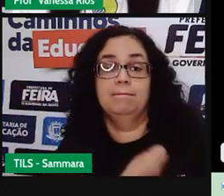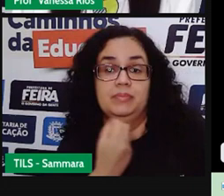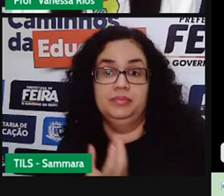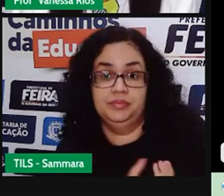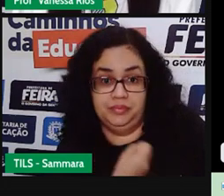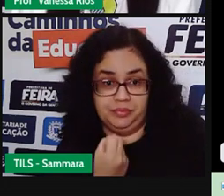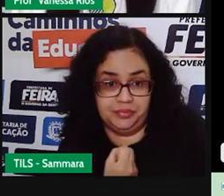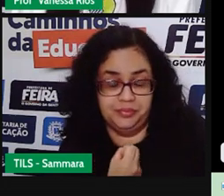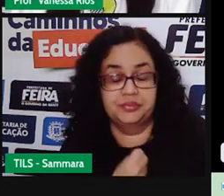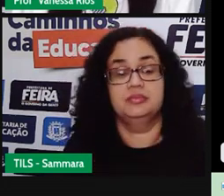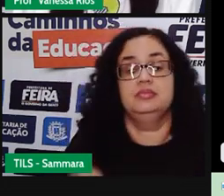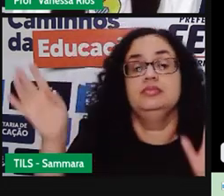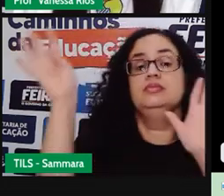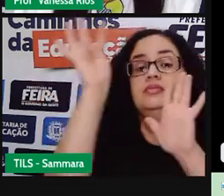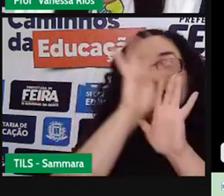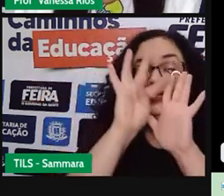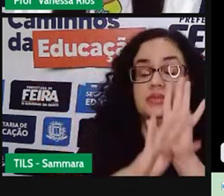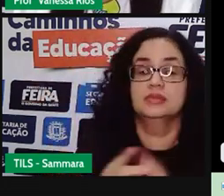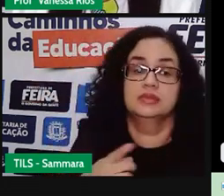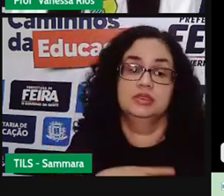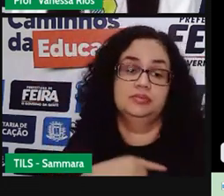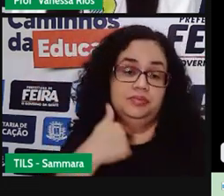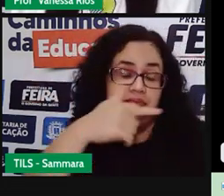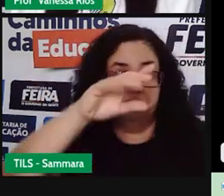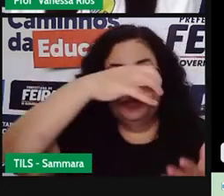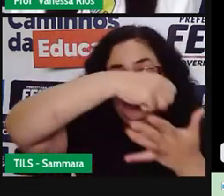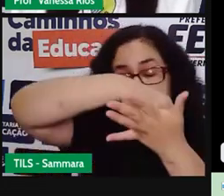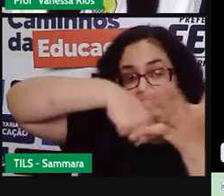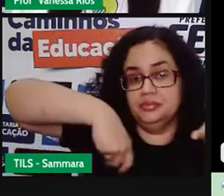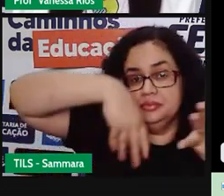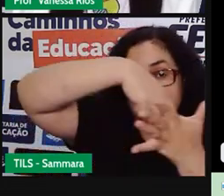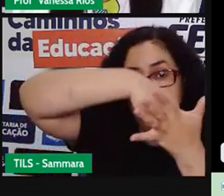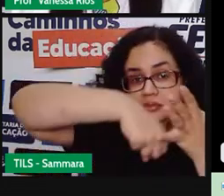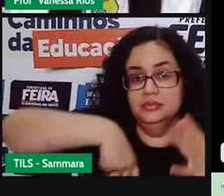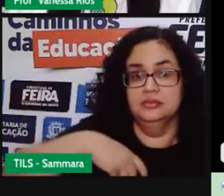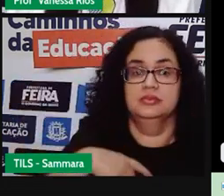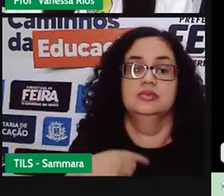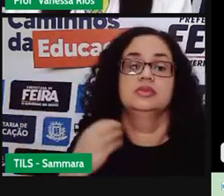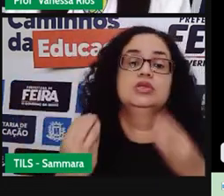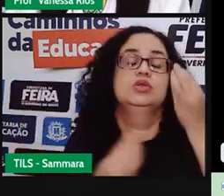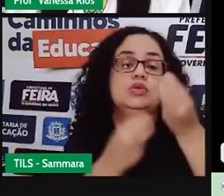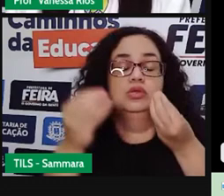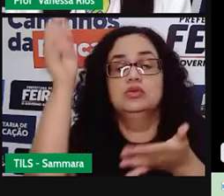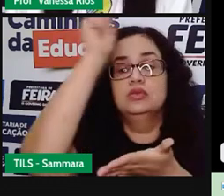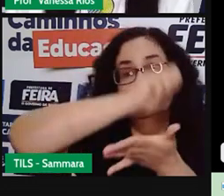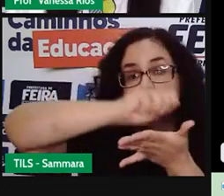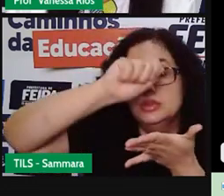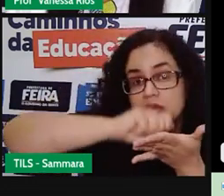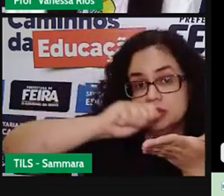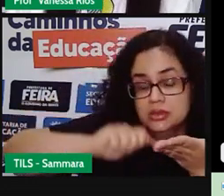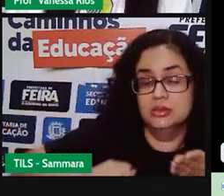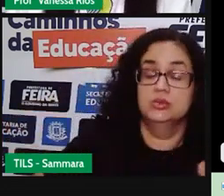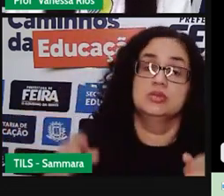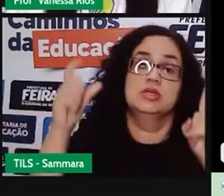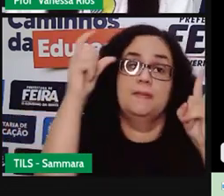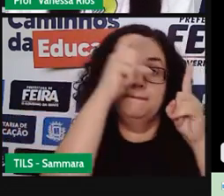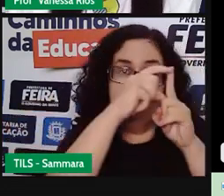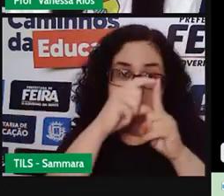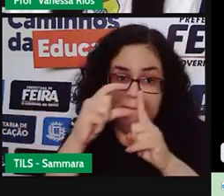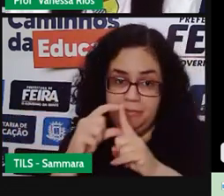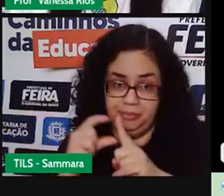de escrever, em suas palavras aí, a produção artística, a elevação da emoção,